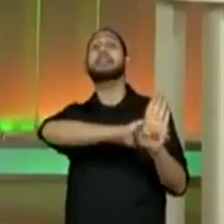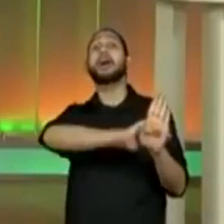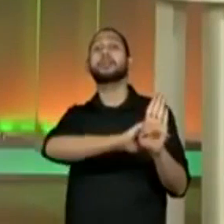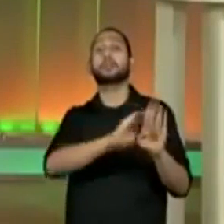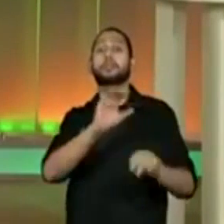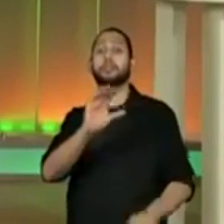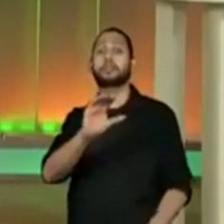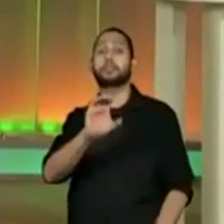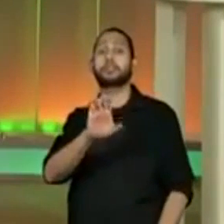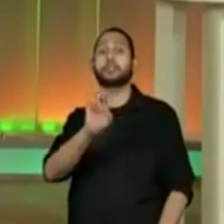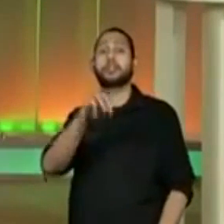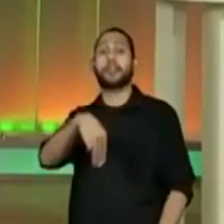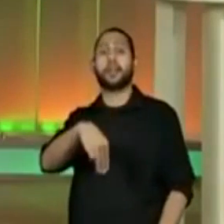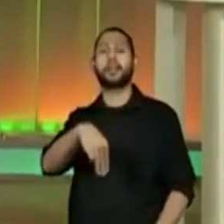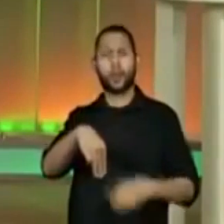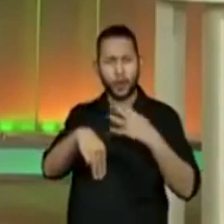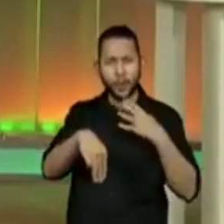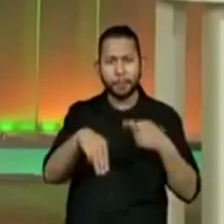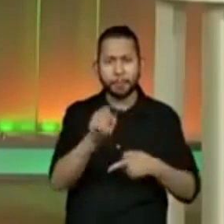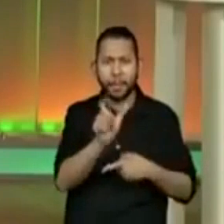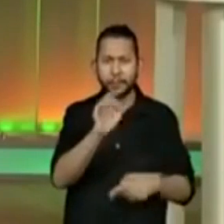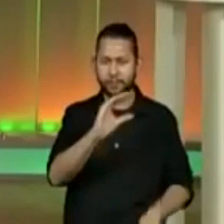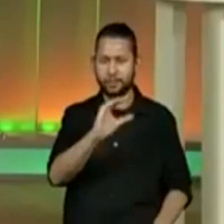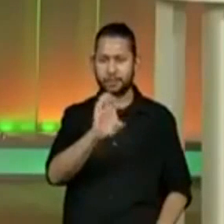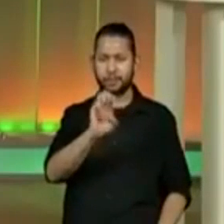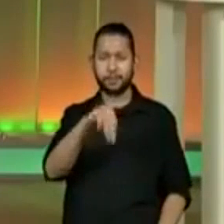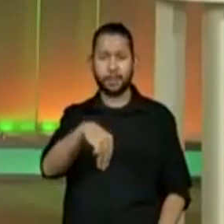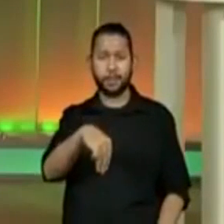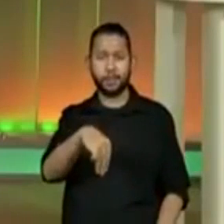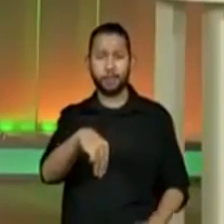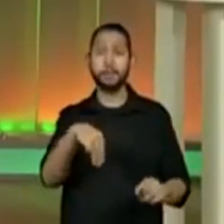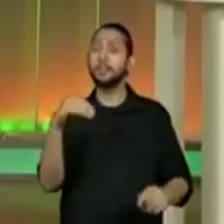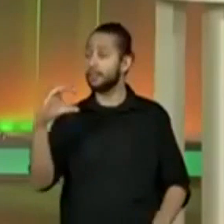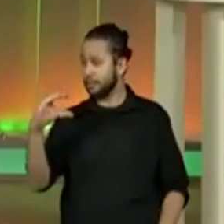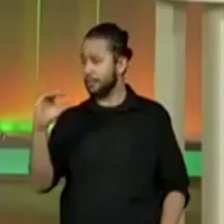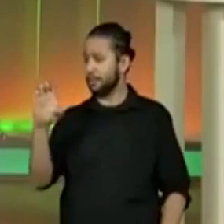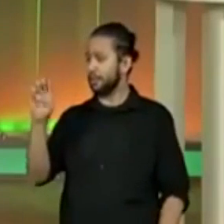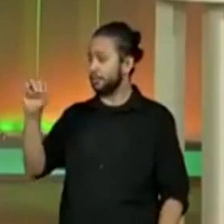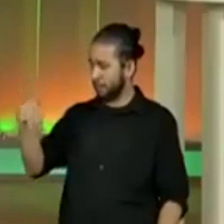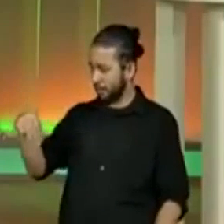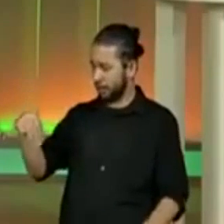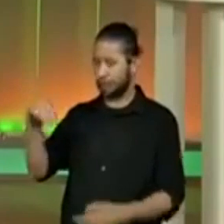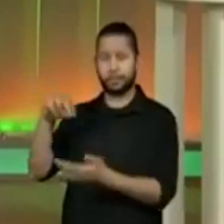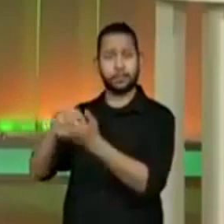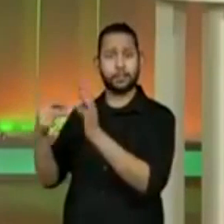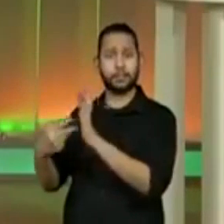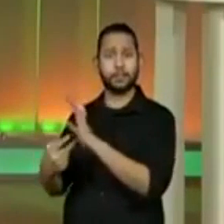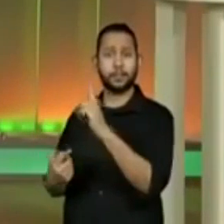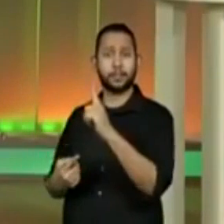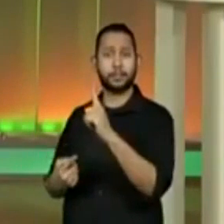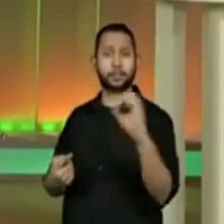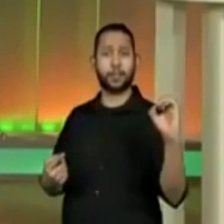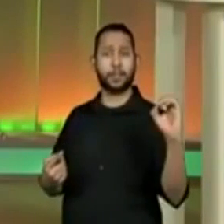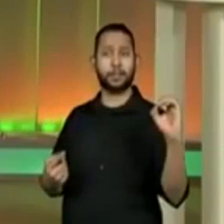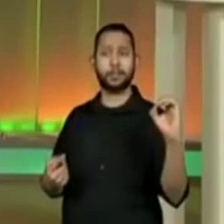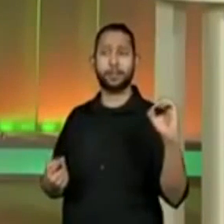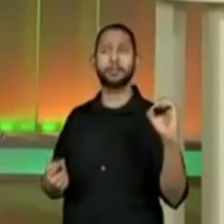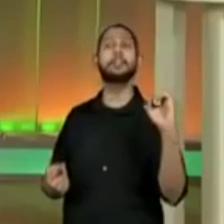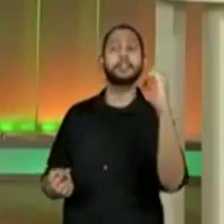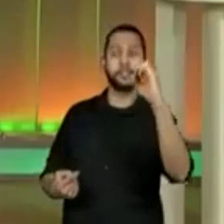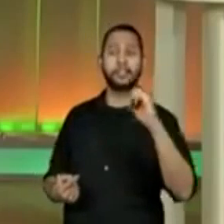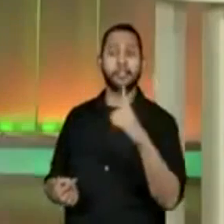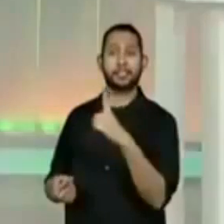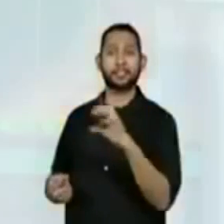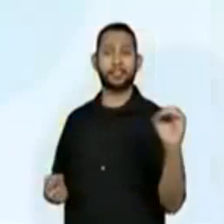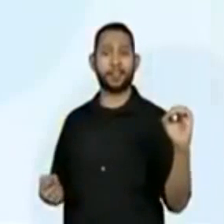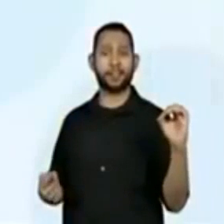13 centésimos. Vamos comigo, pessoal, vamos lá. O que eu vou fazer? A primeira coisa que eu vou fazer? Eu vou pegar esse número e eu